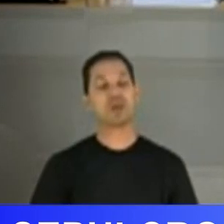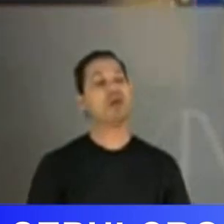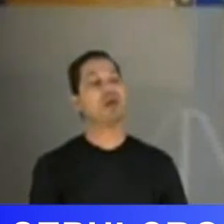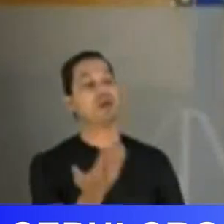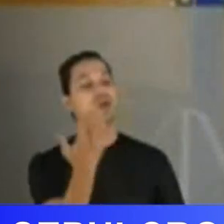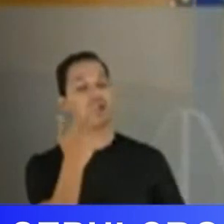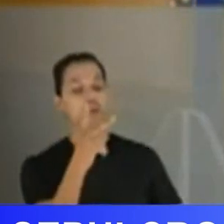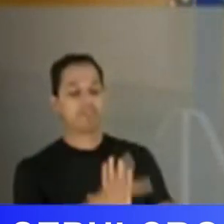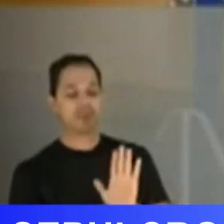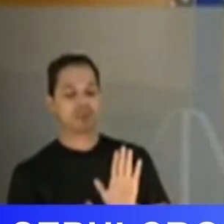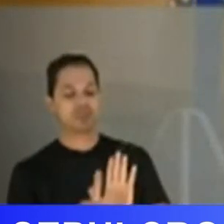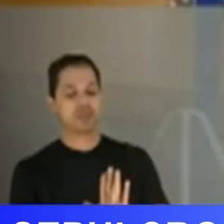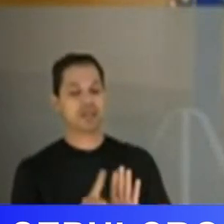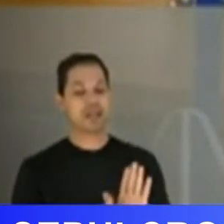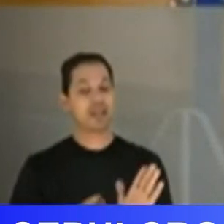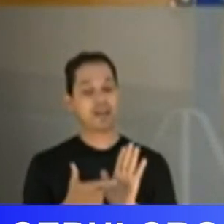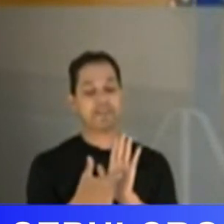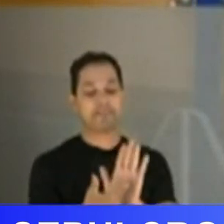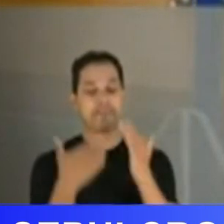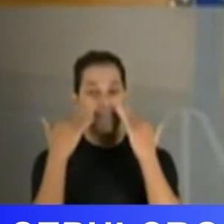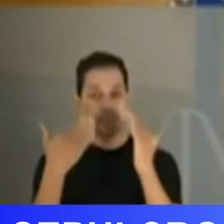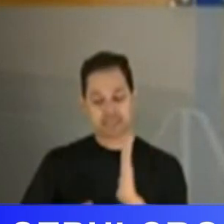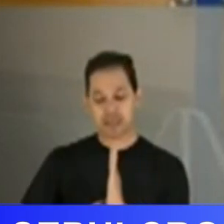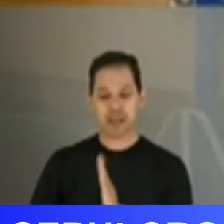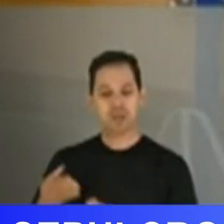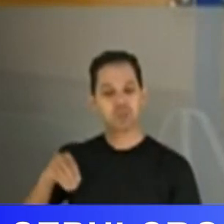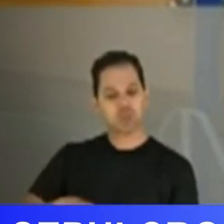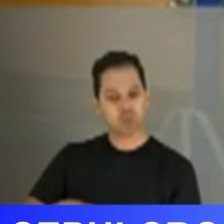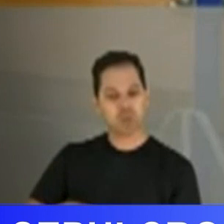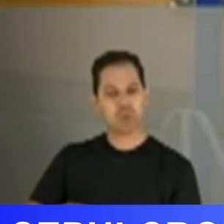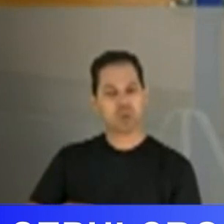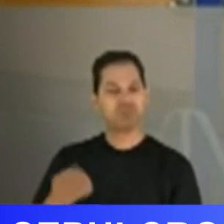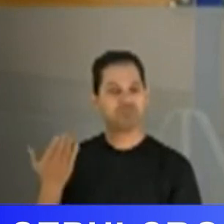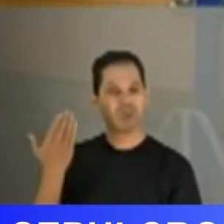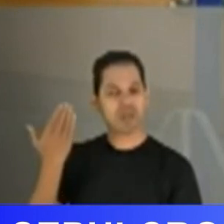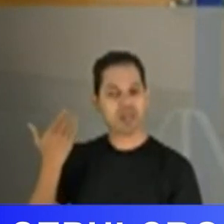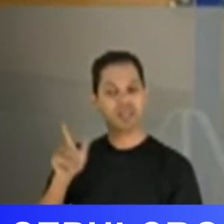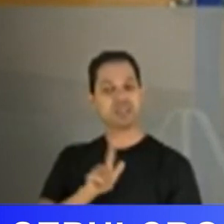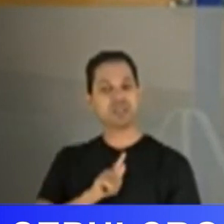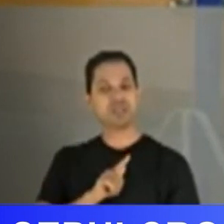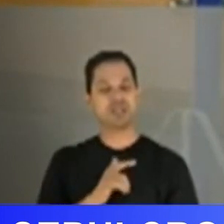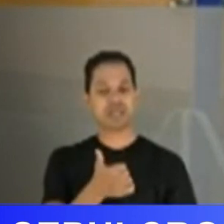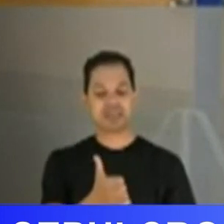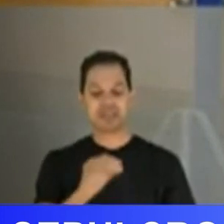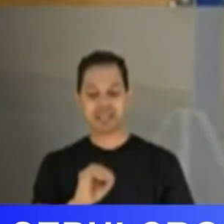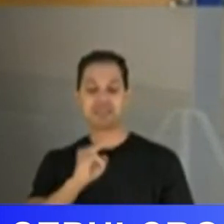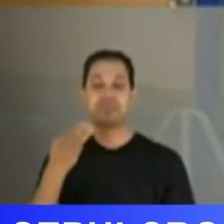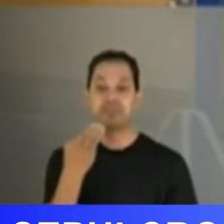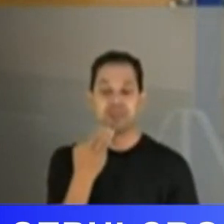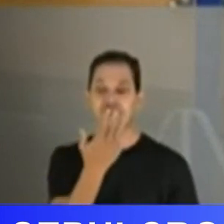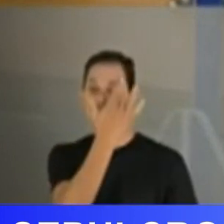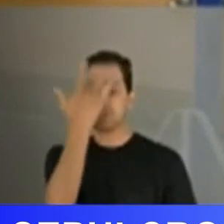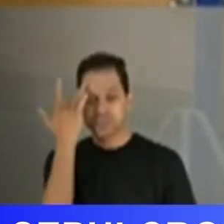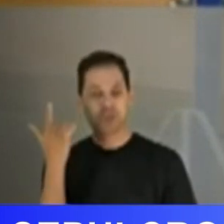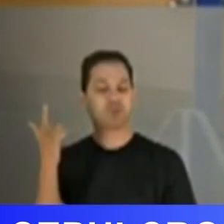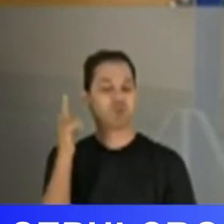o projeto de lei, senhor Wizard, foi apresentado na Câmara dos Deputados, naquele momento, havia apenas 10 milhões de brasileiros com